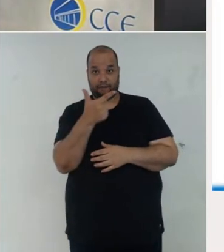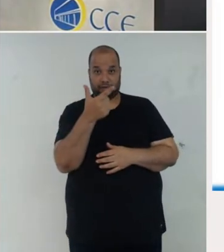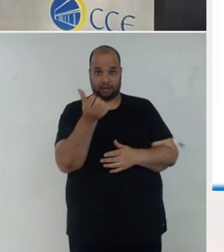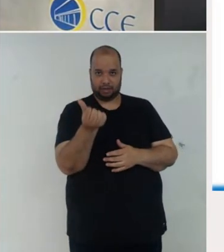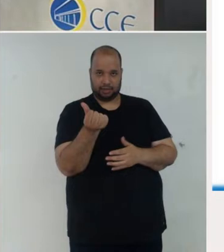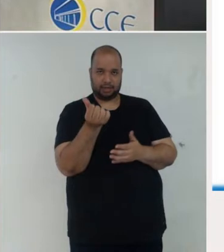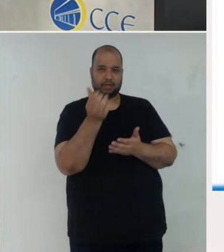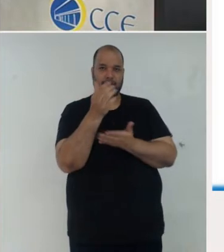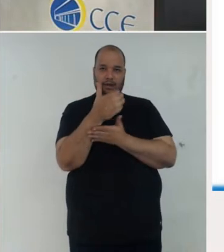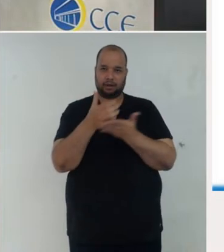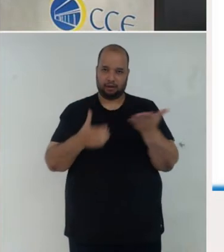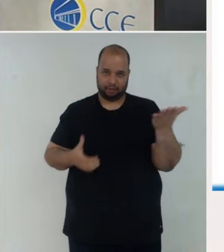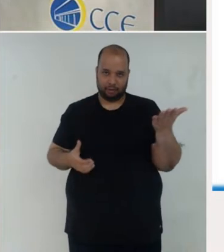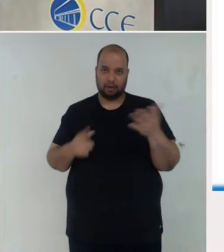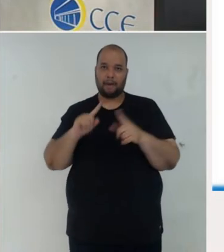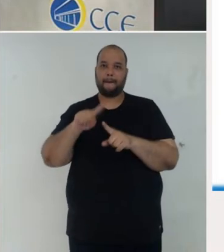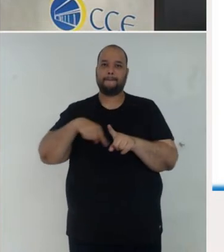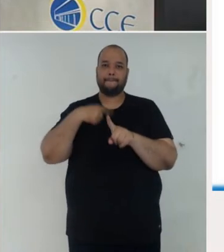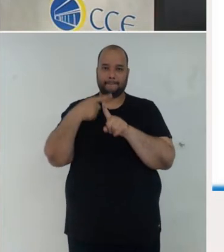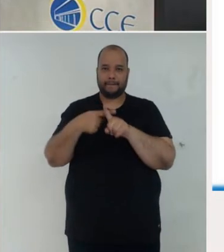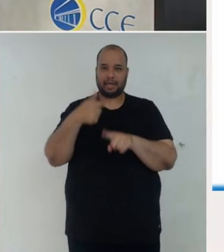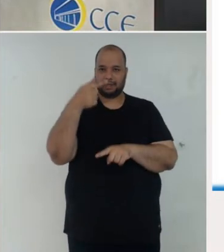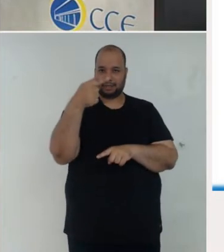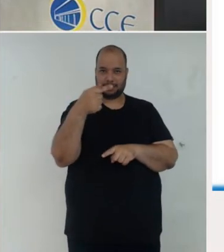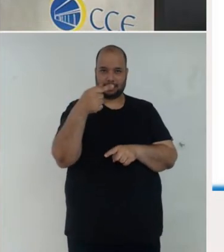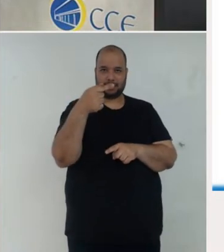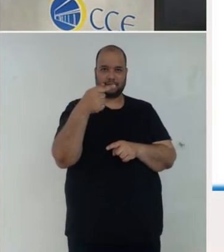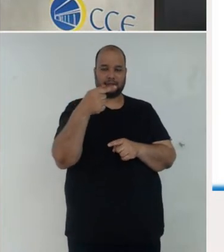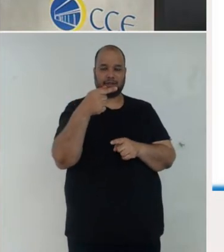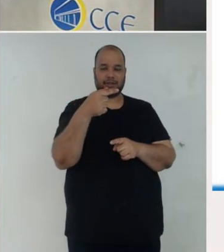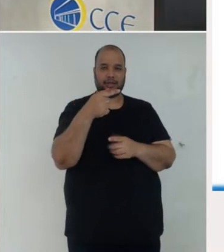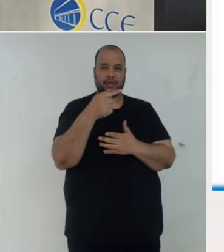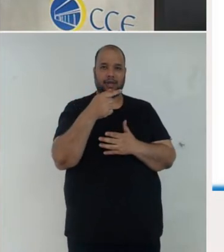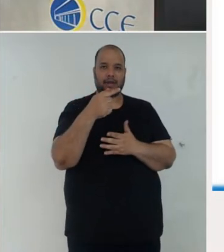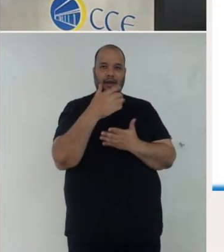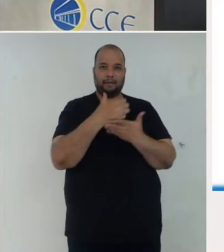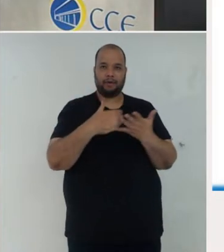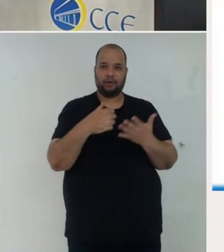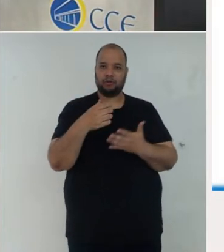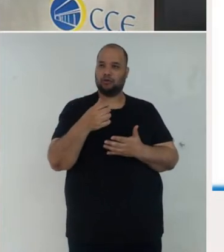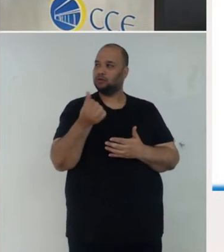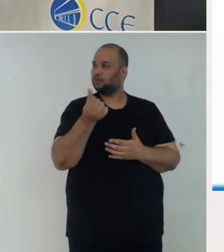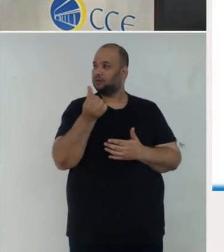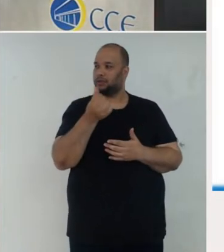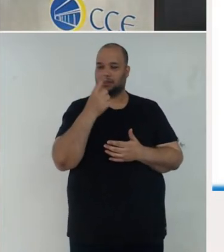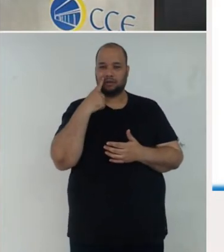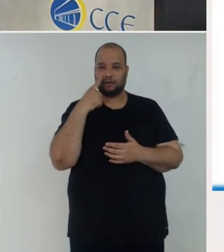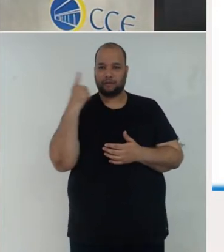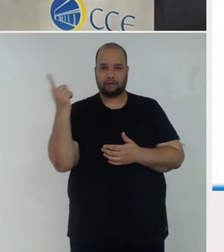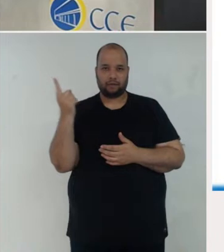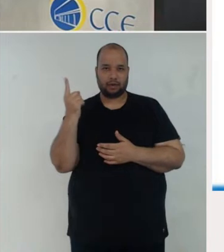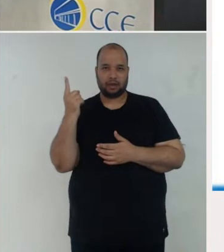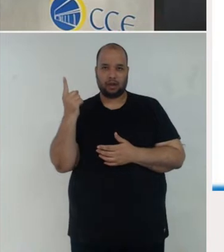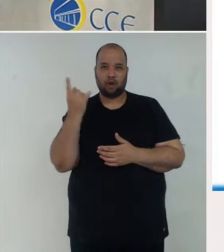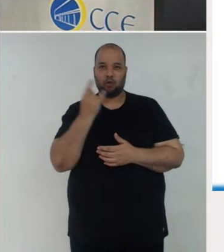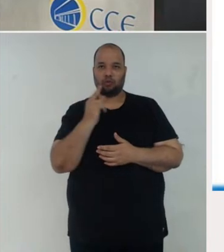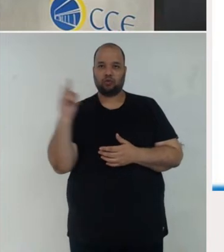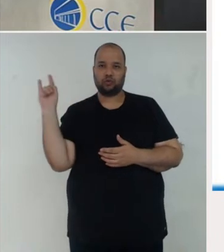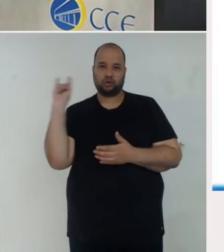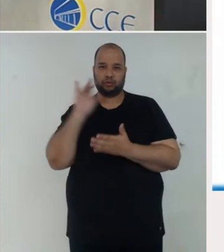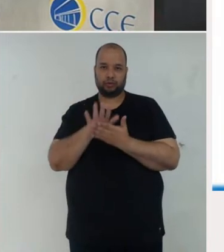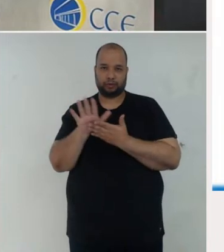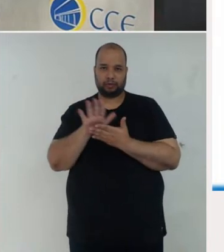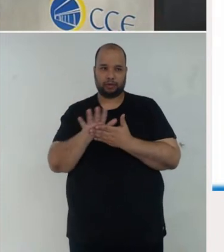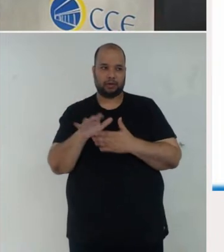5, com mais 7 capítulos no 6º volume, que é esse aqui, que é o último